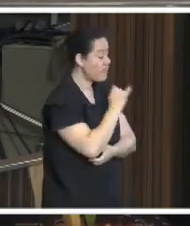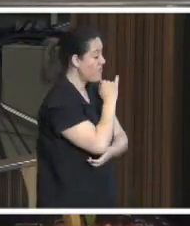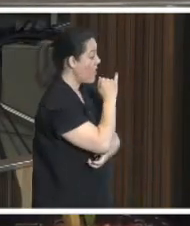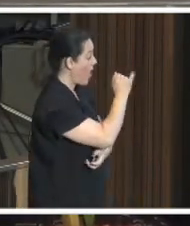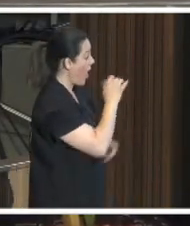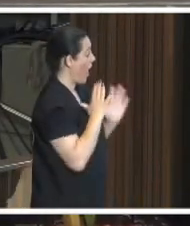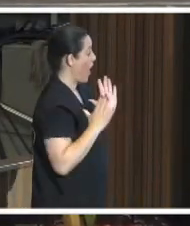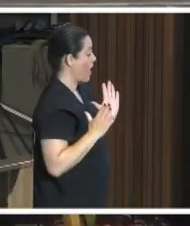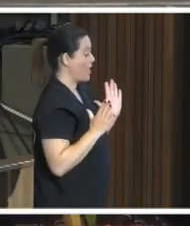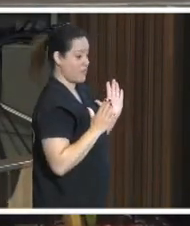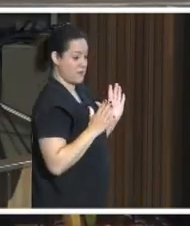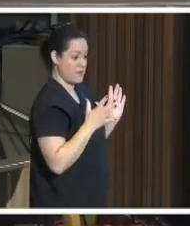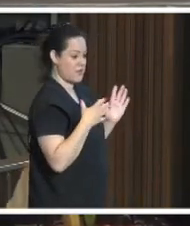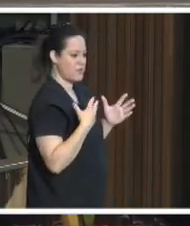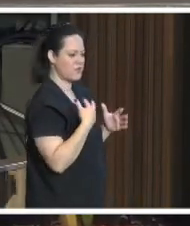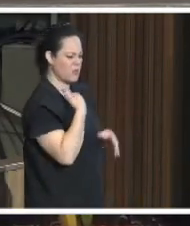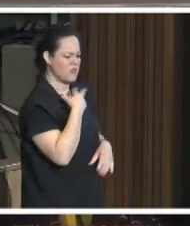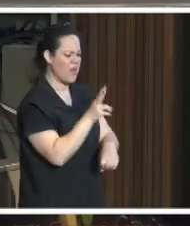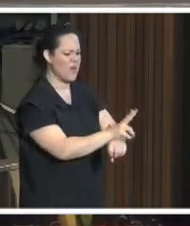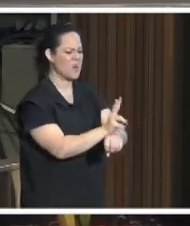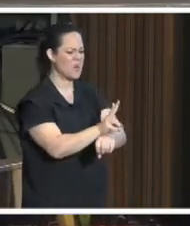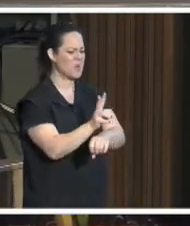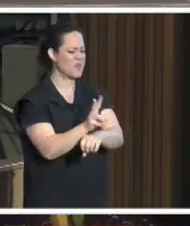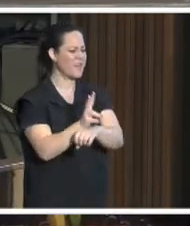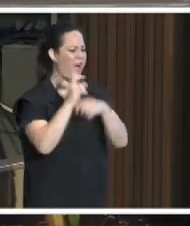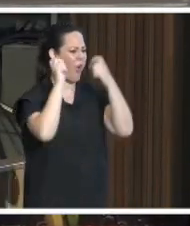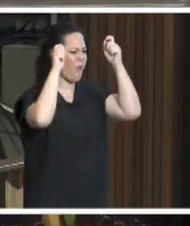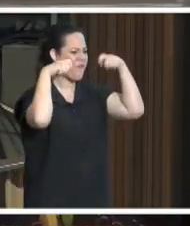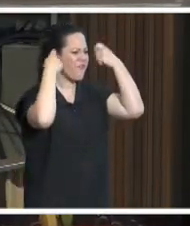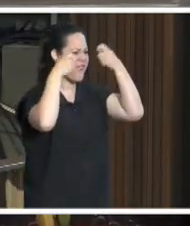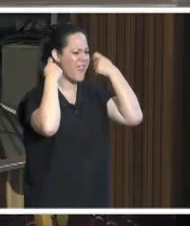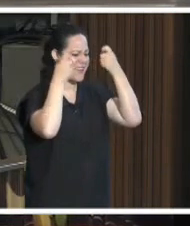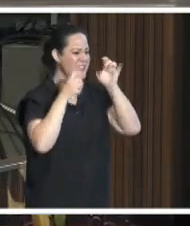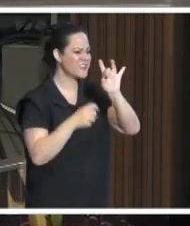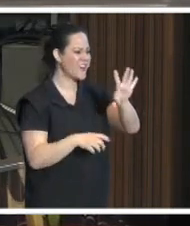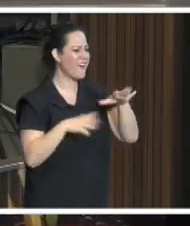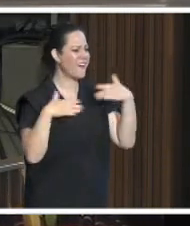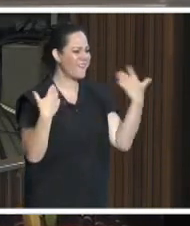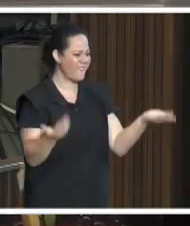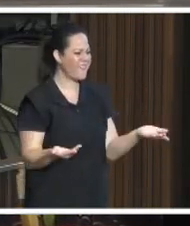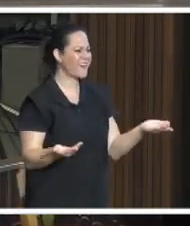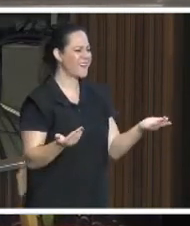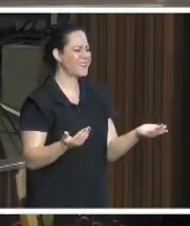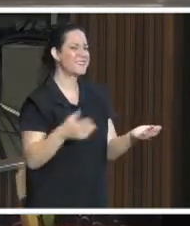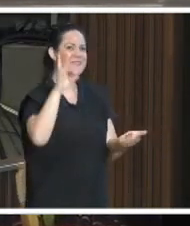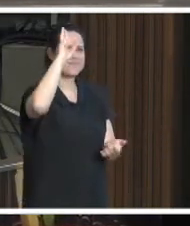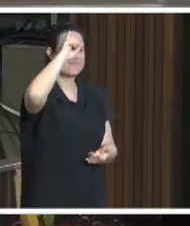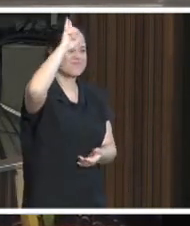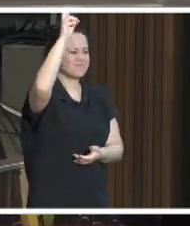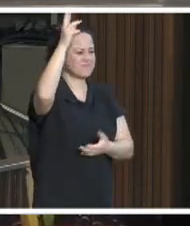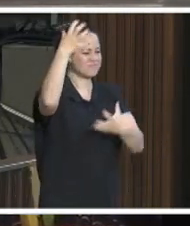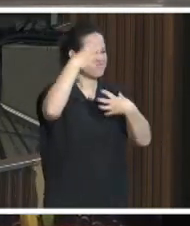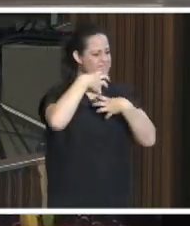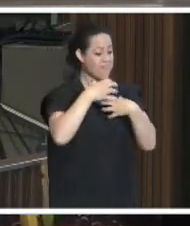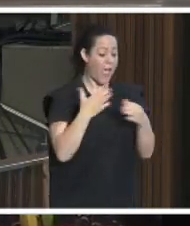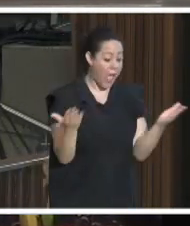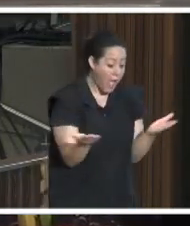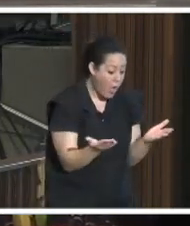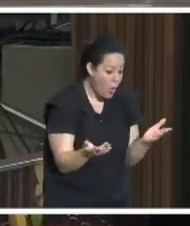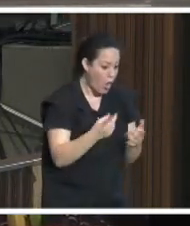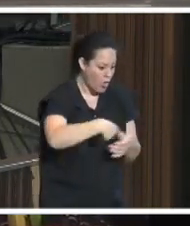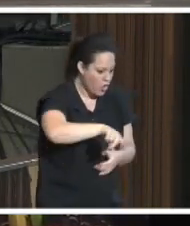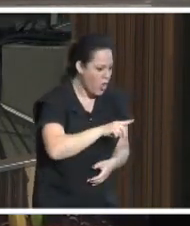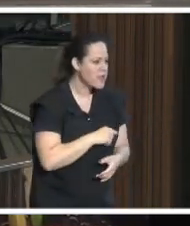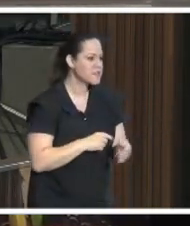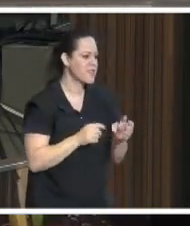não dá para ficar cuidando de ovelha depois que a gente é invadido pelo Senhor. Nós vamos já, agora,